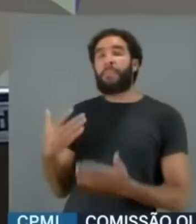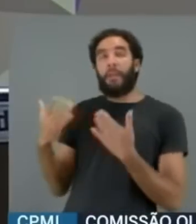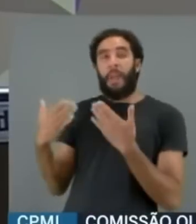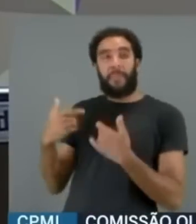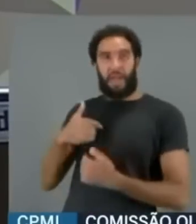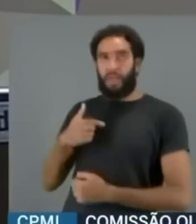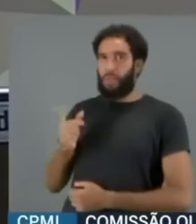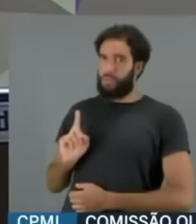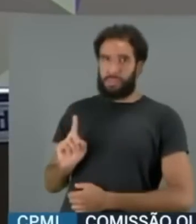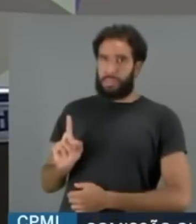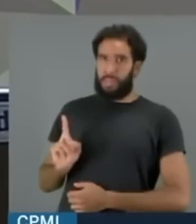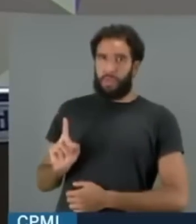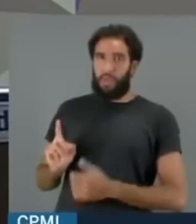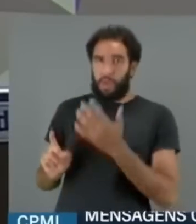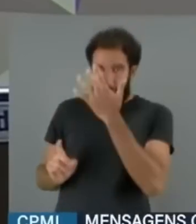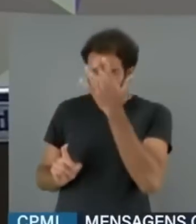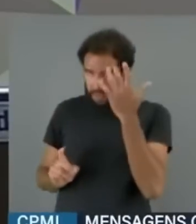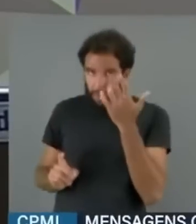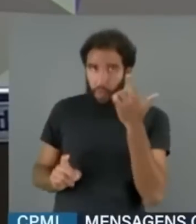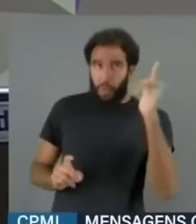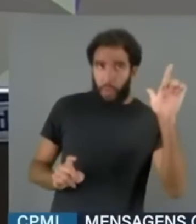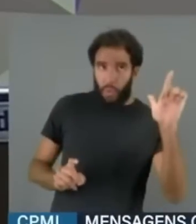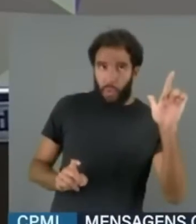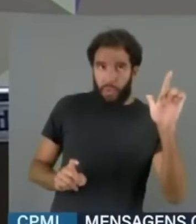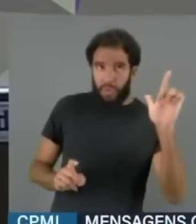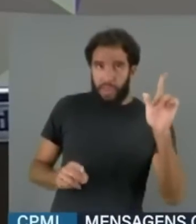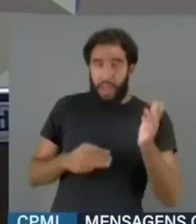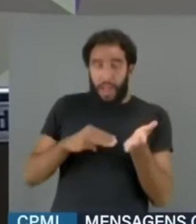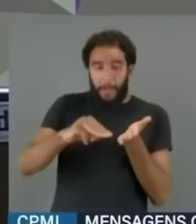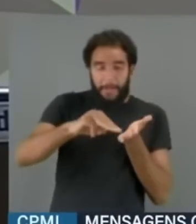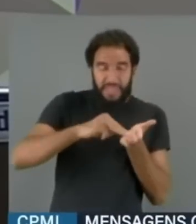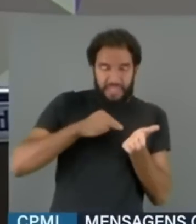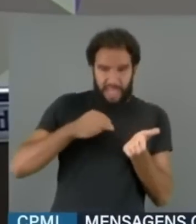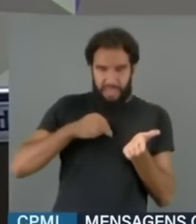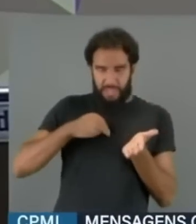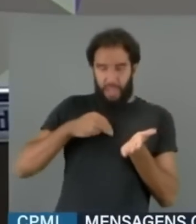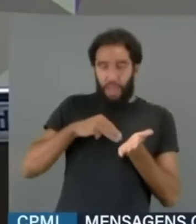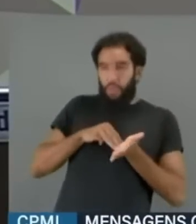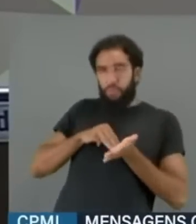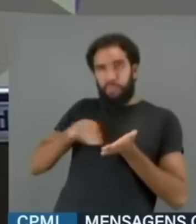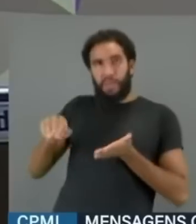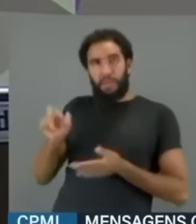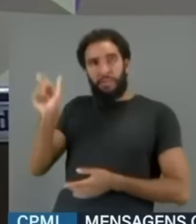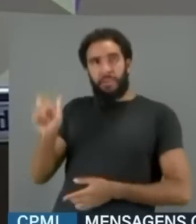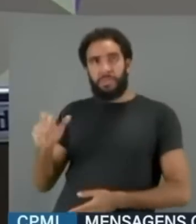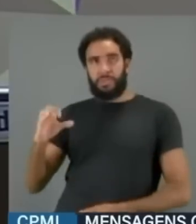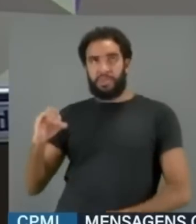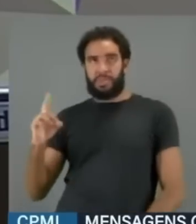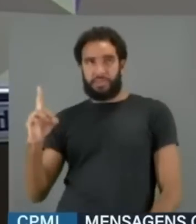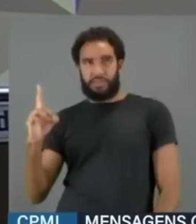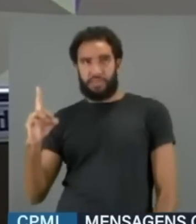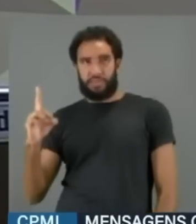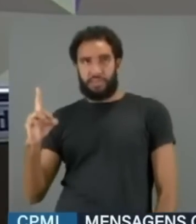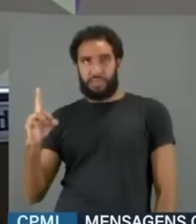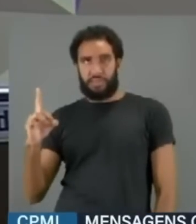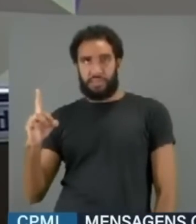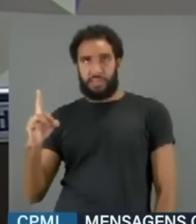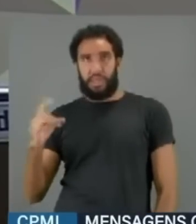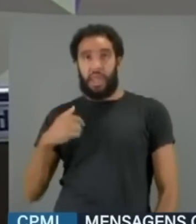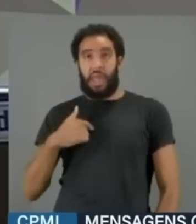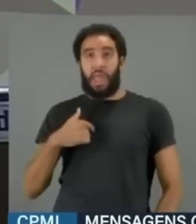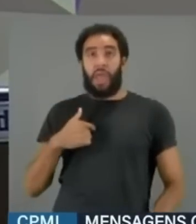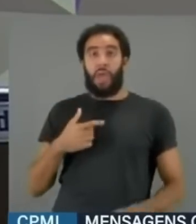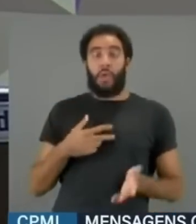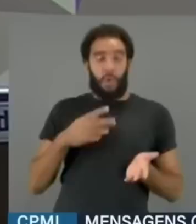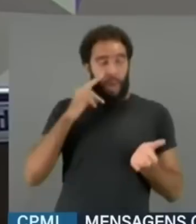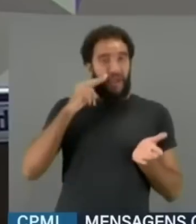tive. Foi alguém que teve, eu recebi essa mensagem e repassei para o Cid. Embaixo está a mensagem, recebi agora de um